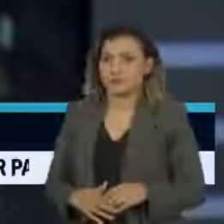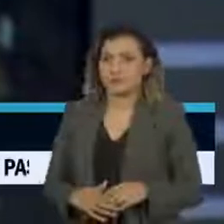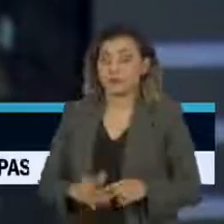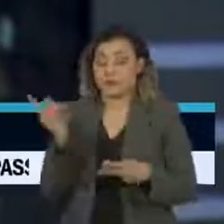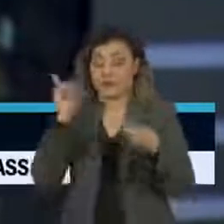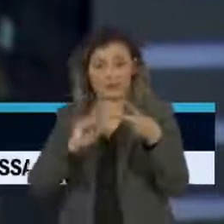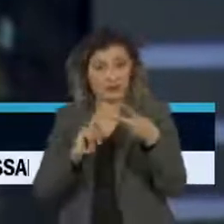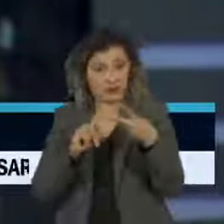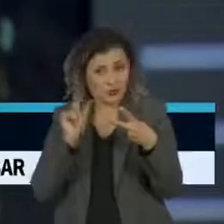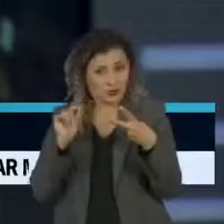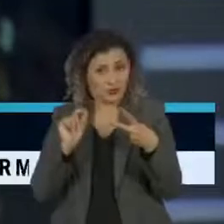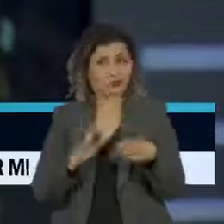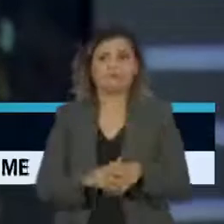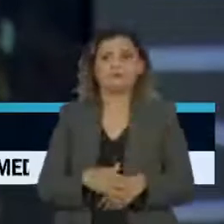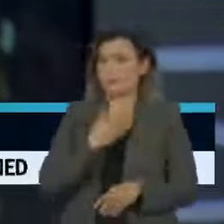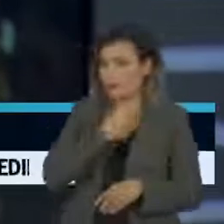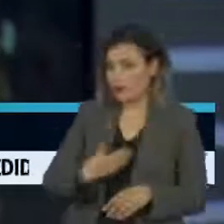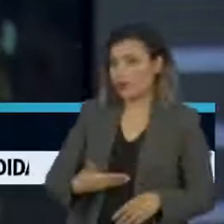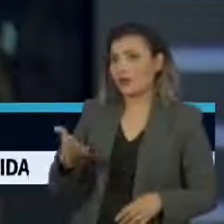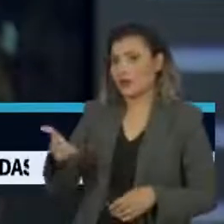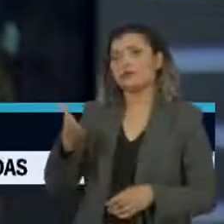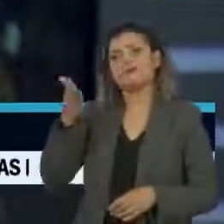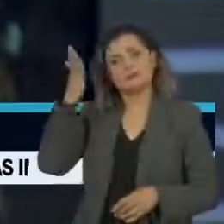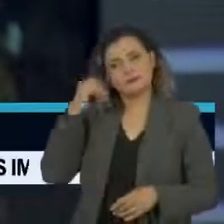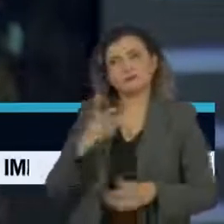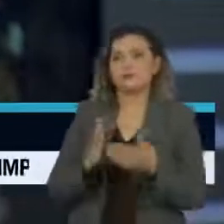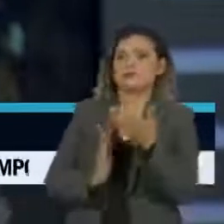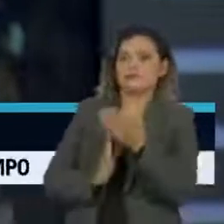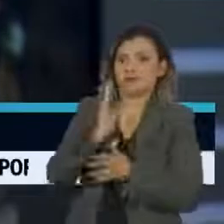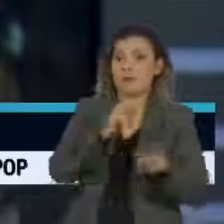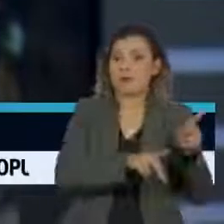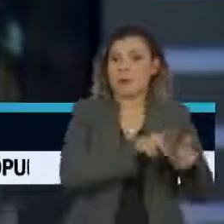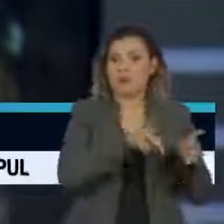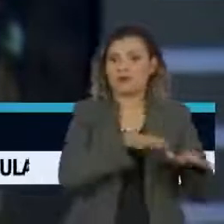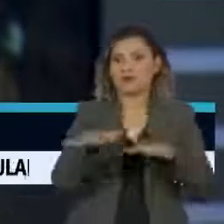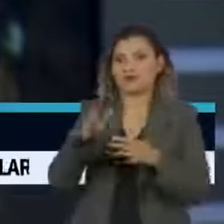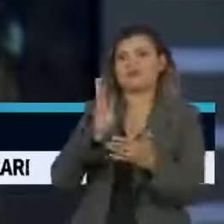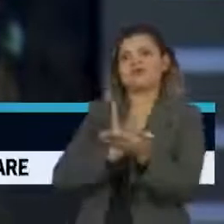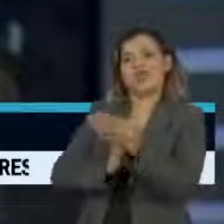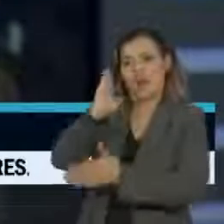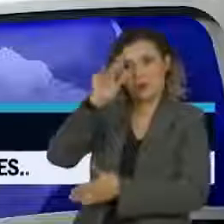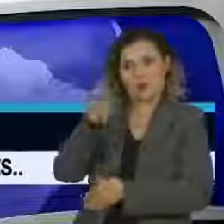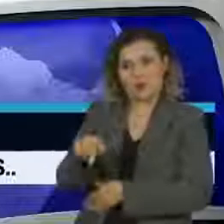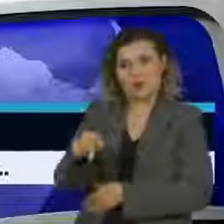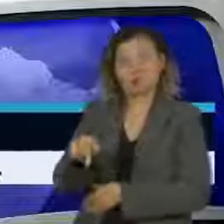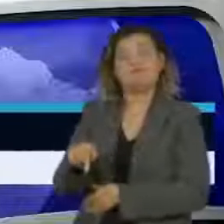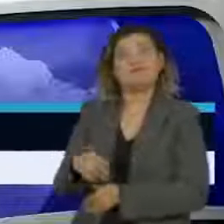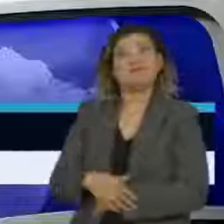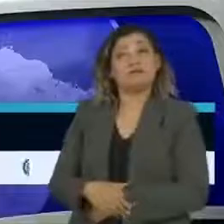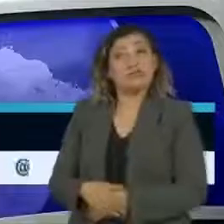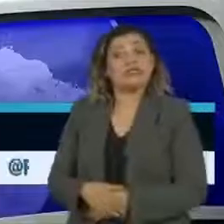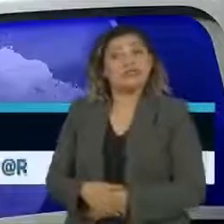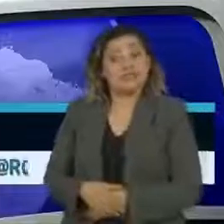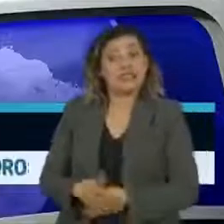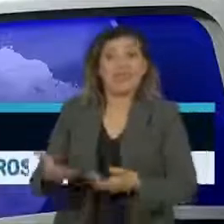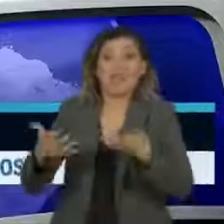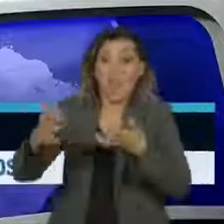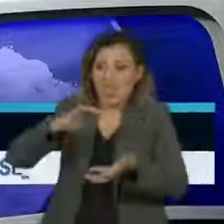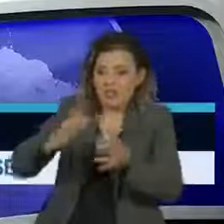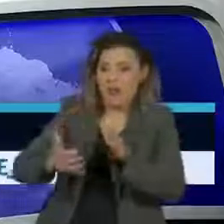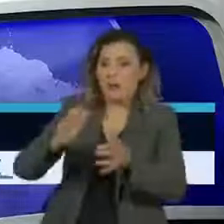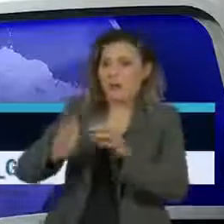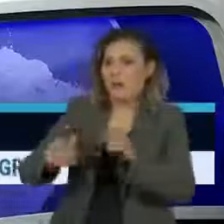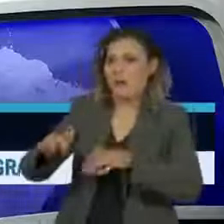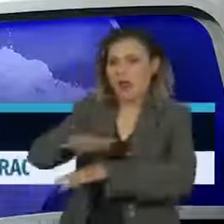seguinte, esse governo, apesar de ter sido eleito com um Congresso muito pró-reforma, num